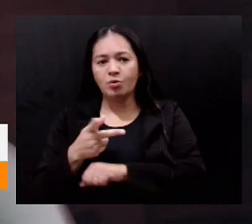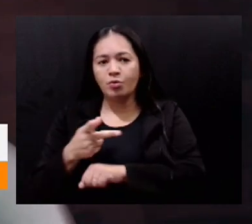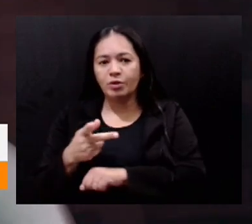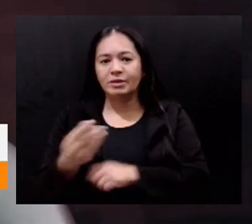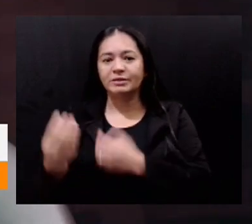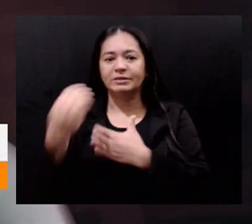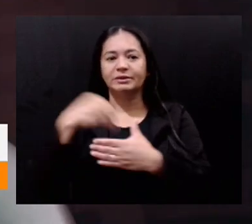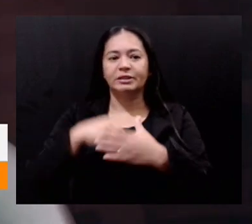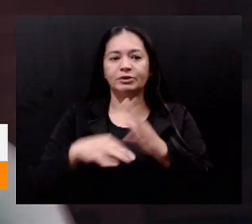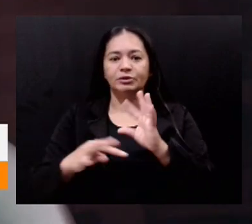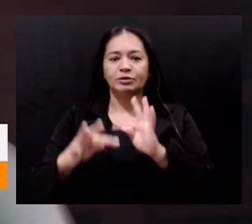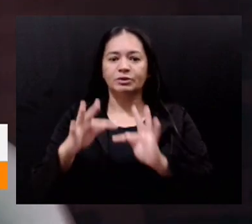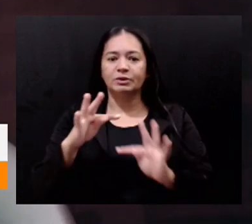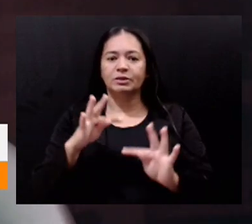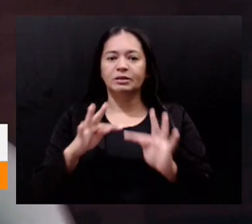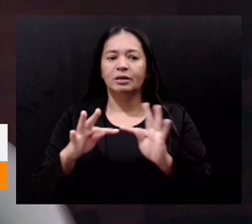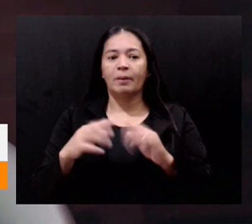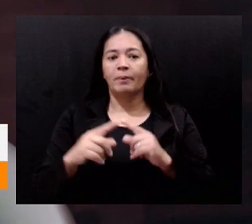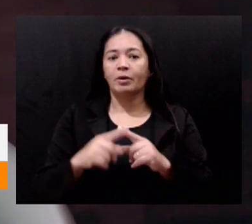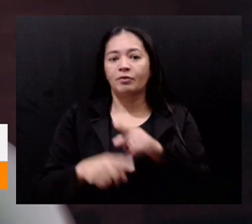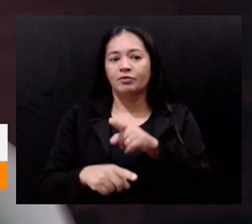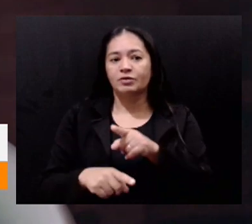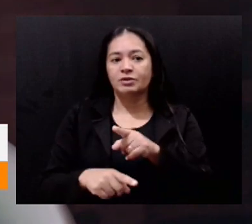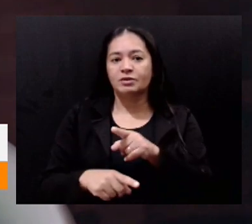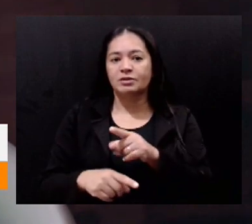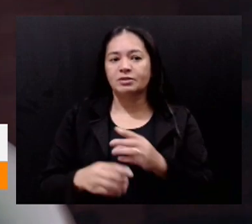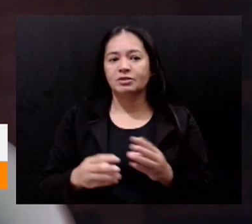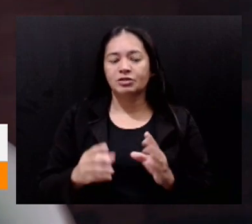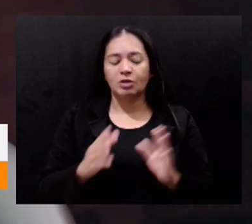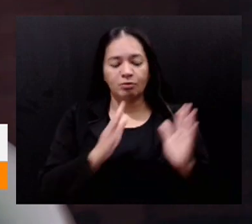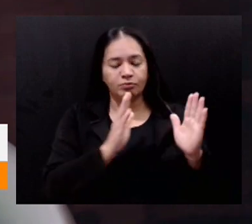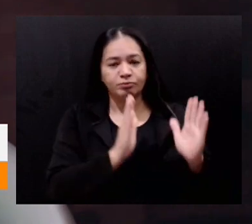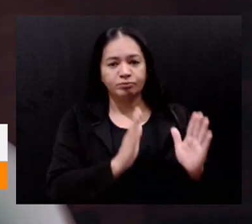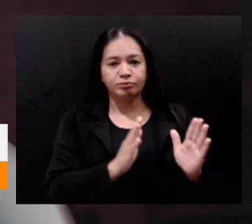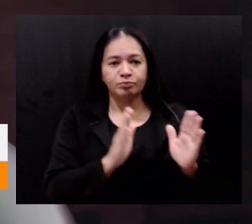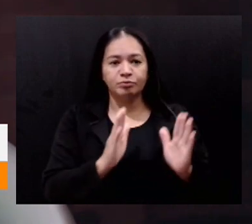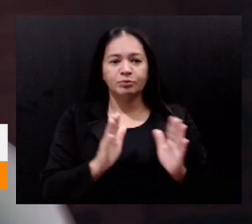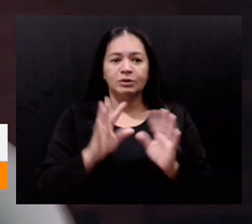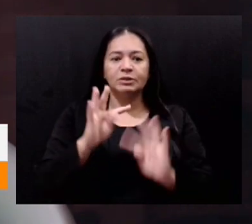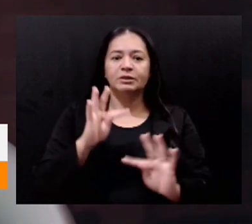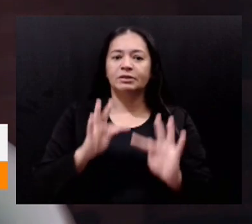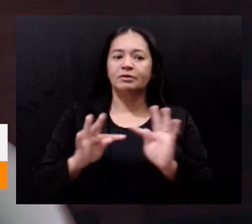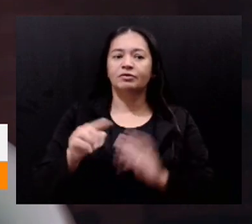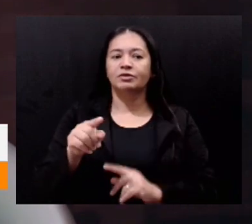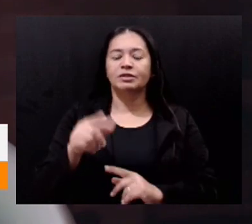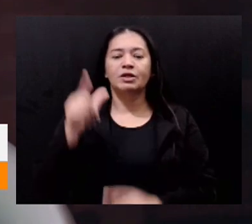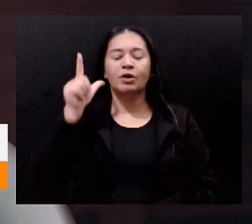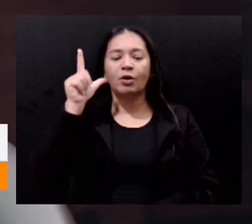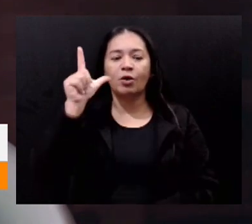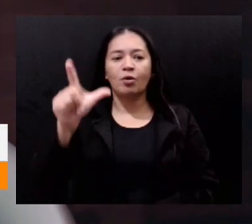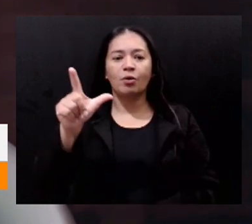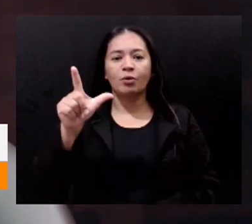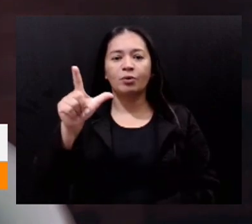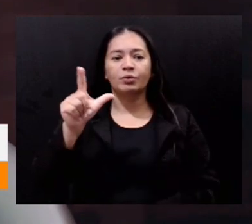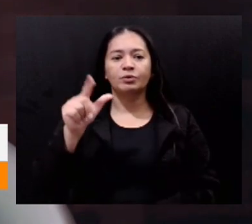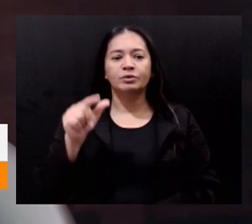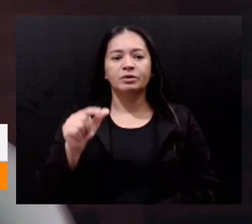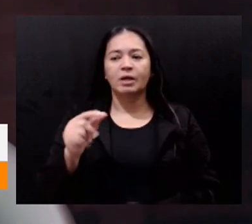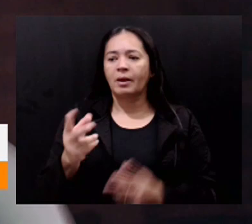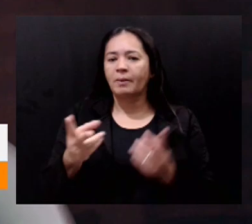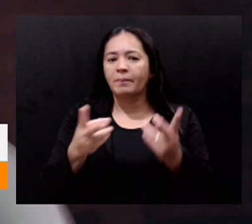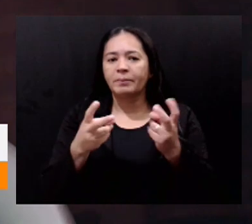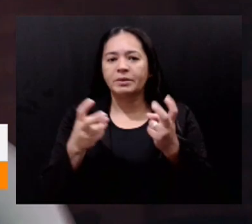Uhum. quê? Quando você faz tem o seu processo terapêutico em dia, você consegue, identificar aquele que é amigo